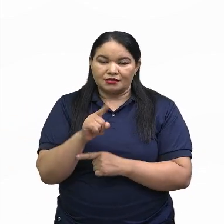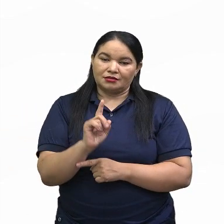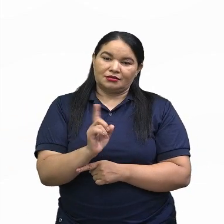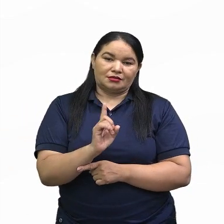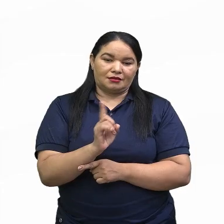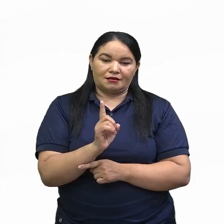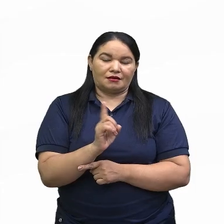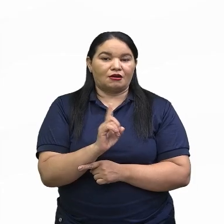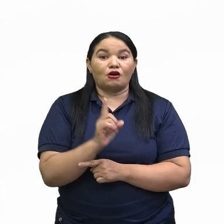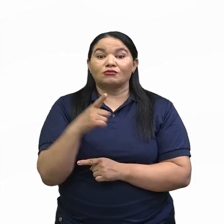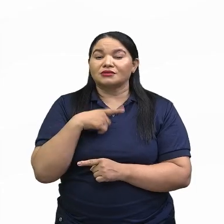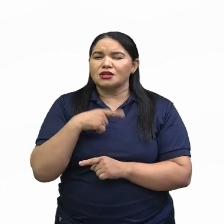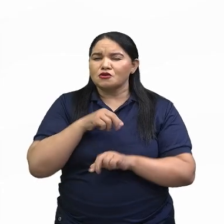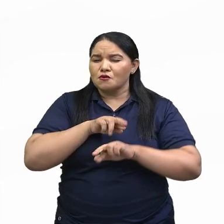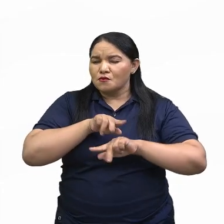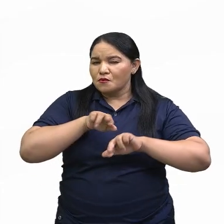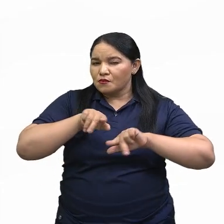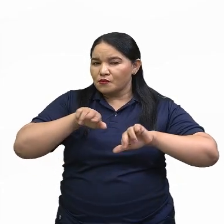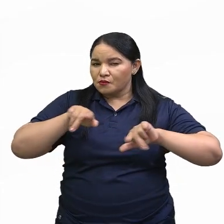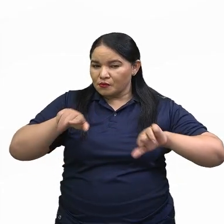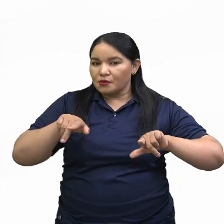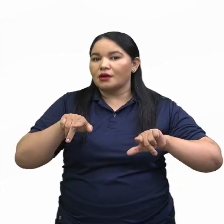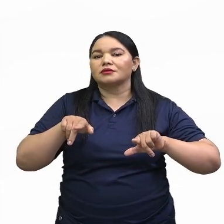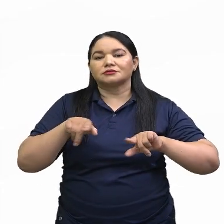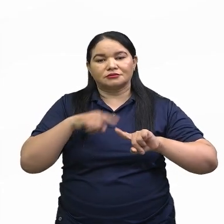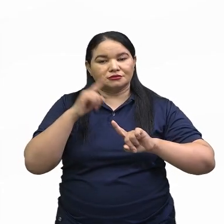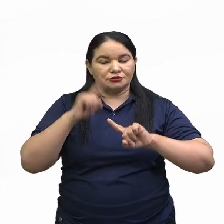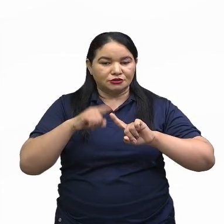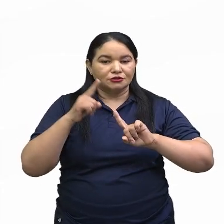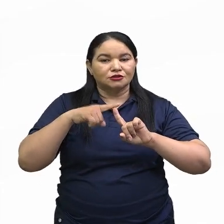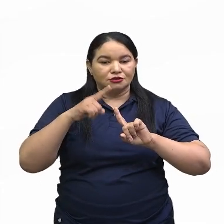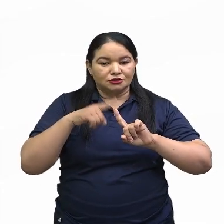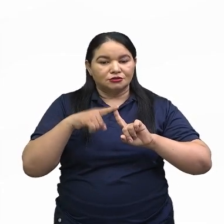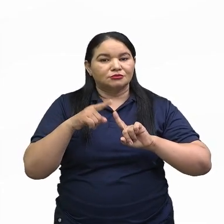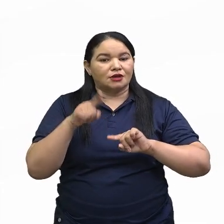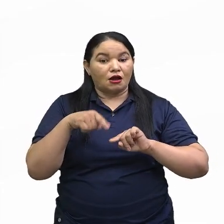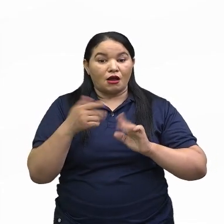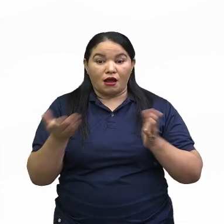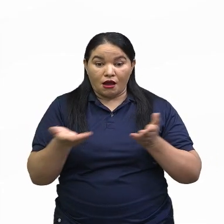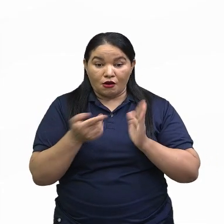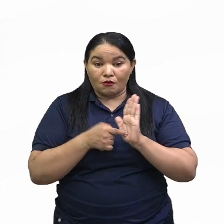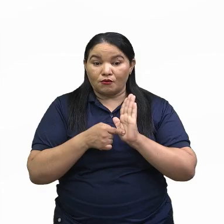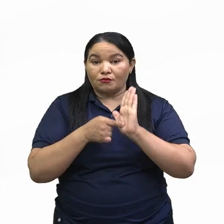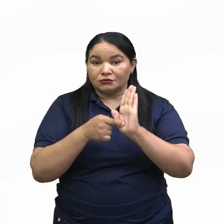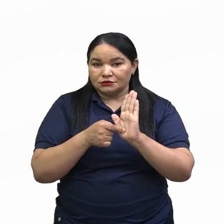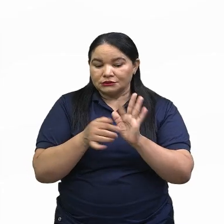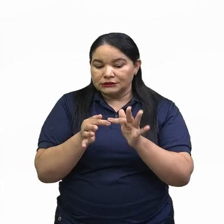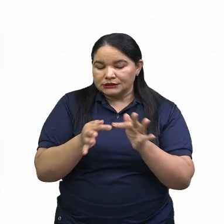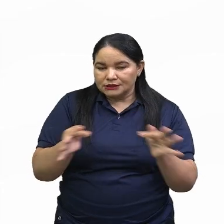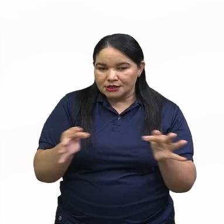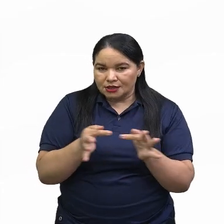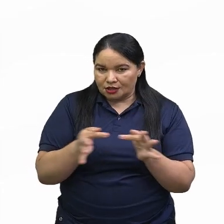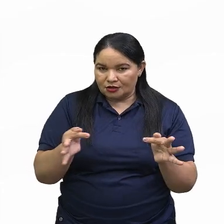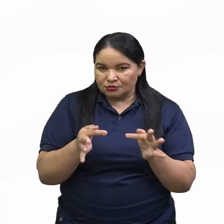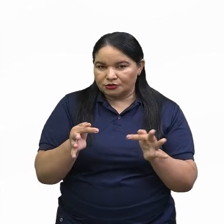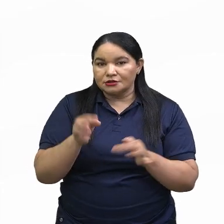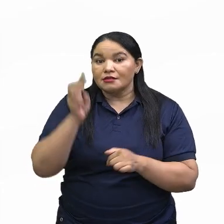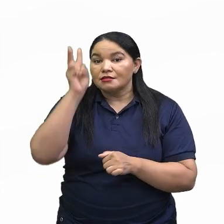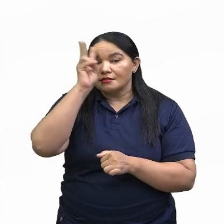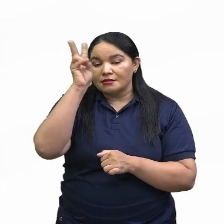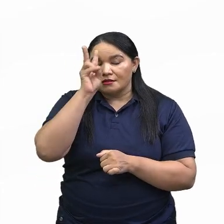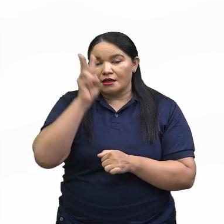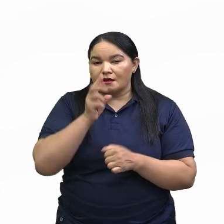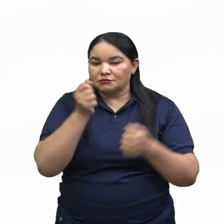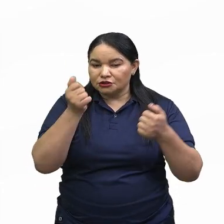não. Existem vários outros modelos. Trago para você um circuito simples. Lembra o que eu